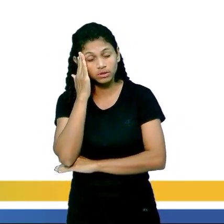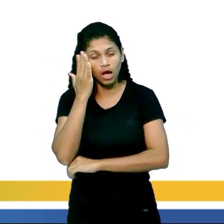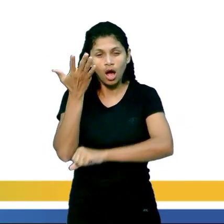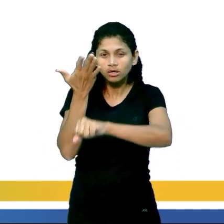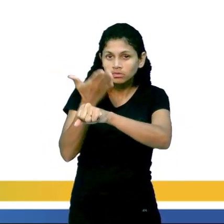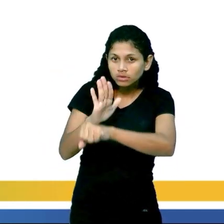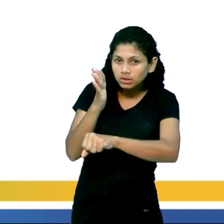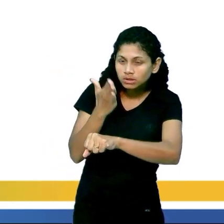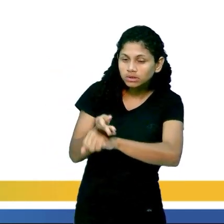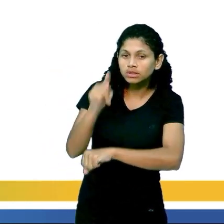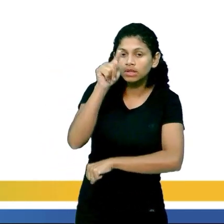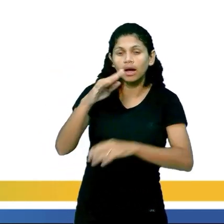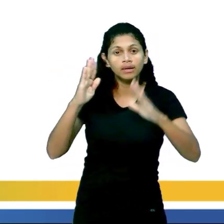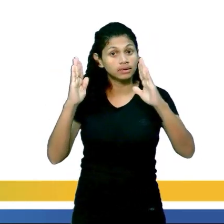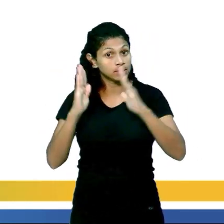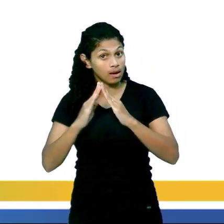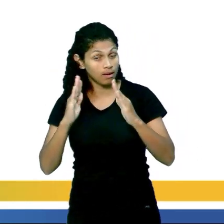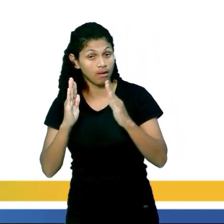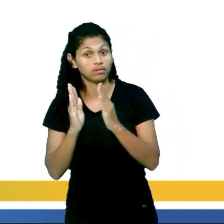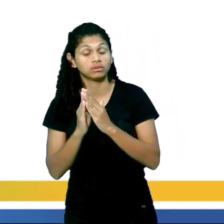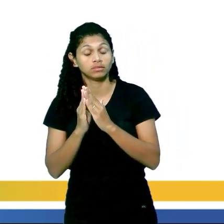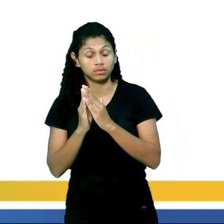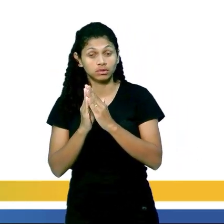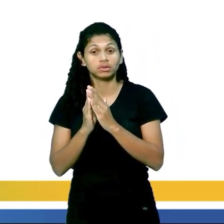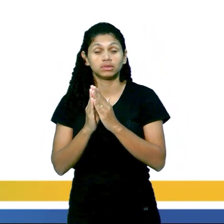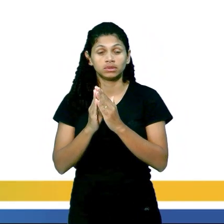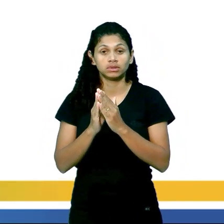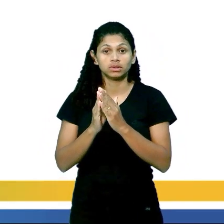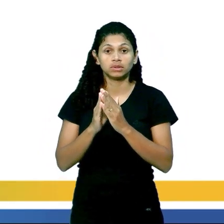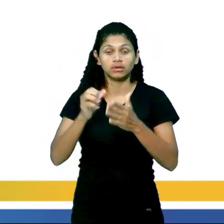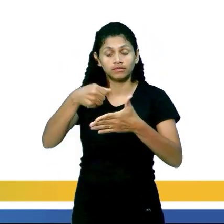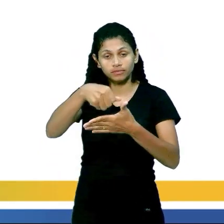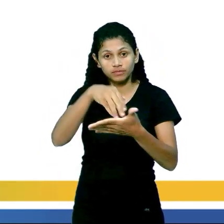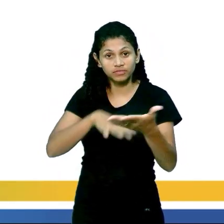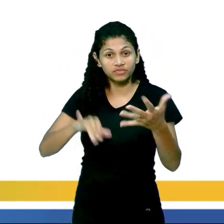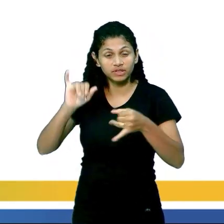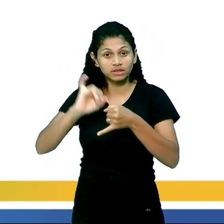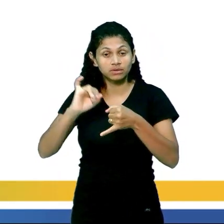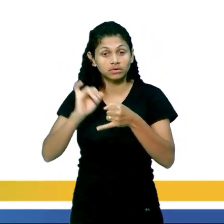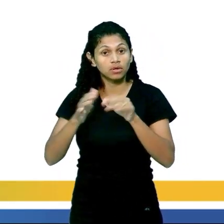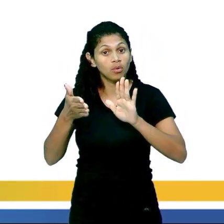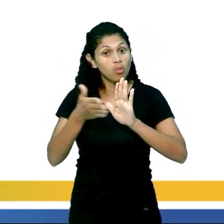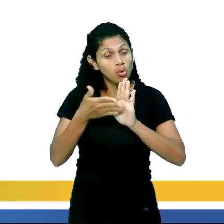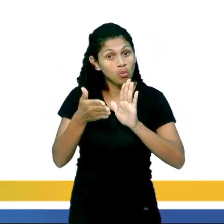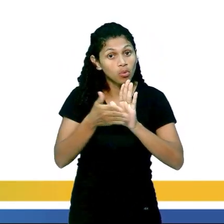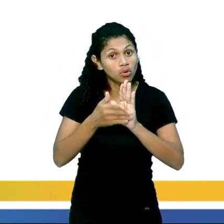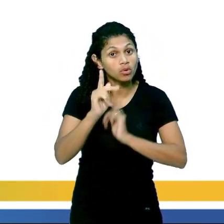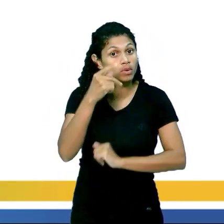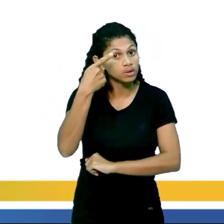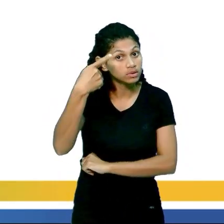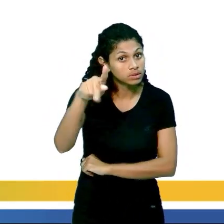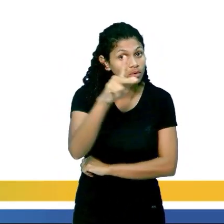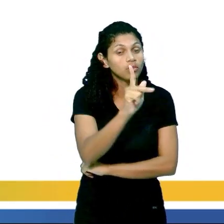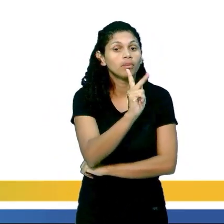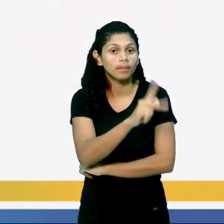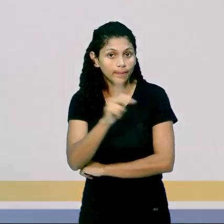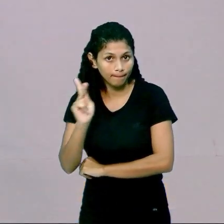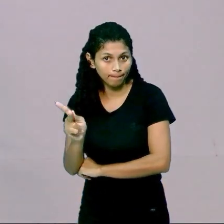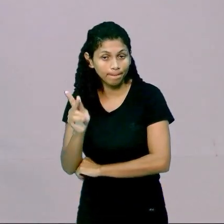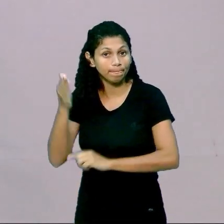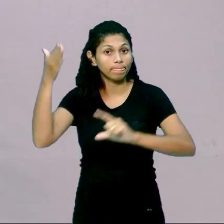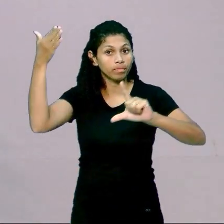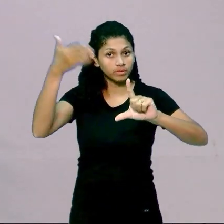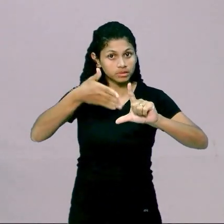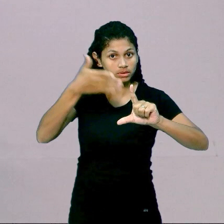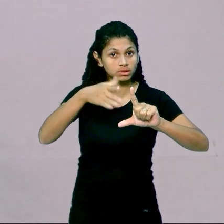aí na sua casa e procure realizar as atividades que serão propostas pelo seu professor. E